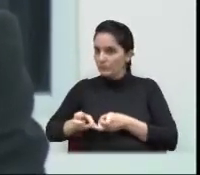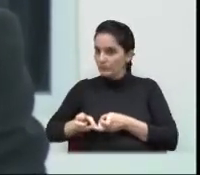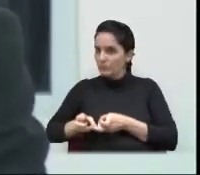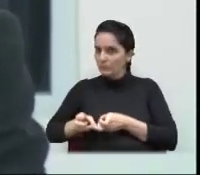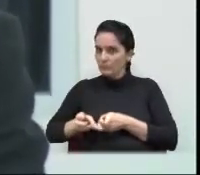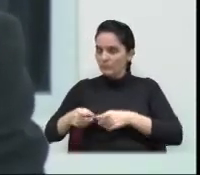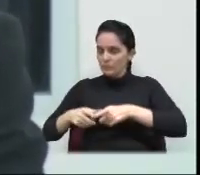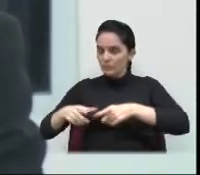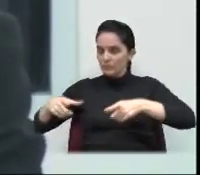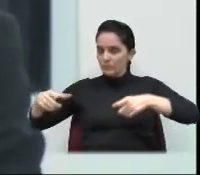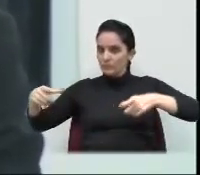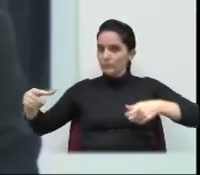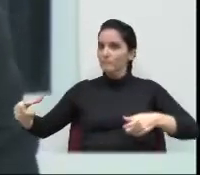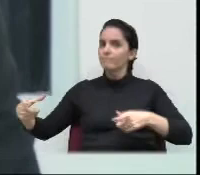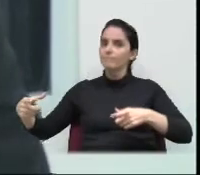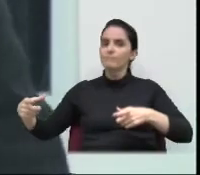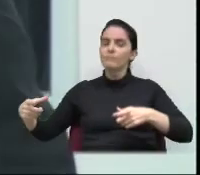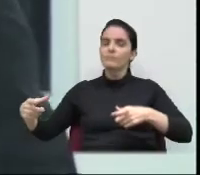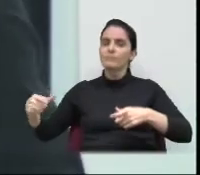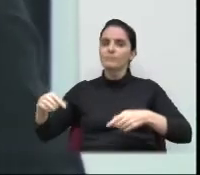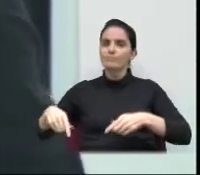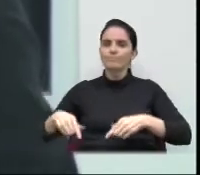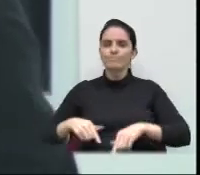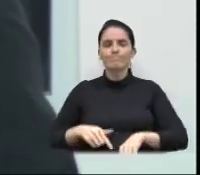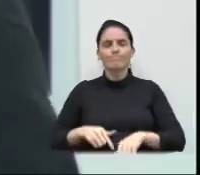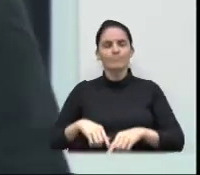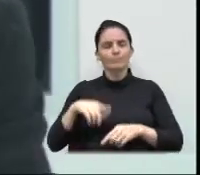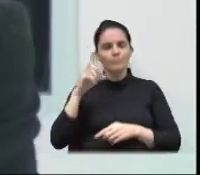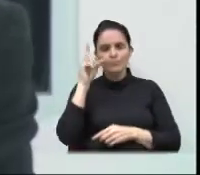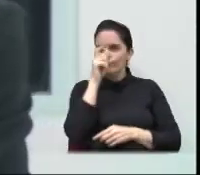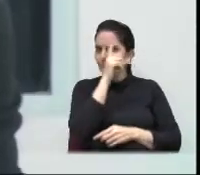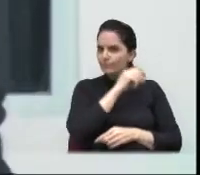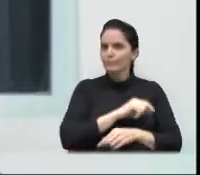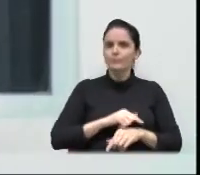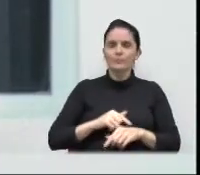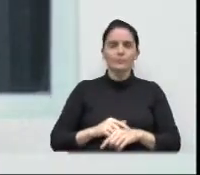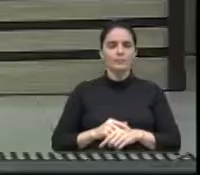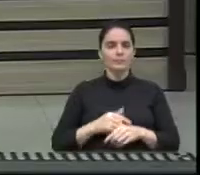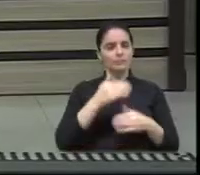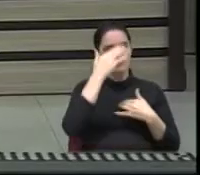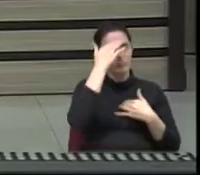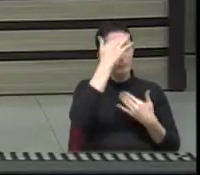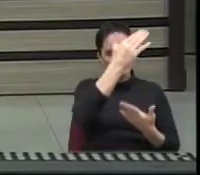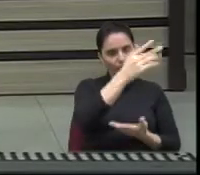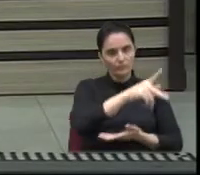duplicação que vem dando trabalho para a população daquela região, senhor presidente. Obrigado.